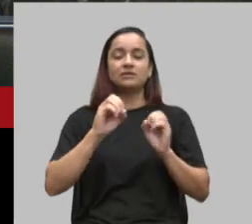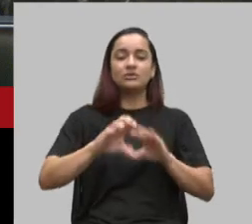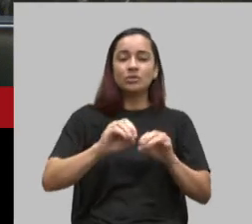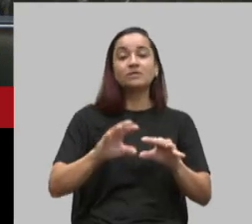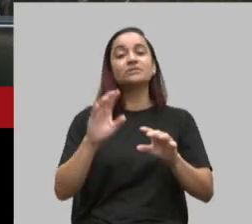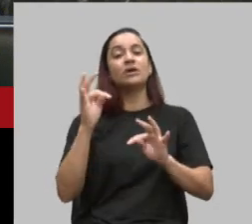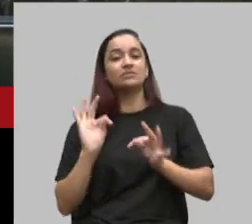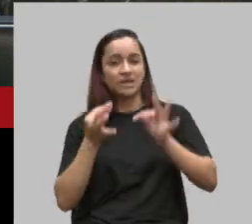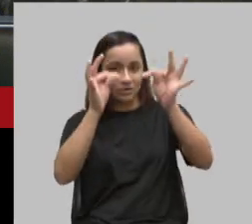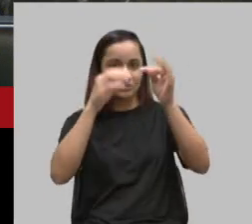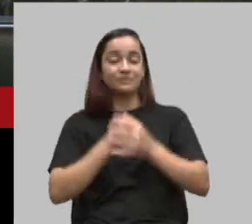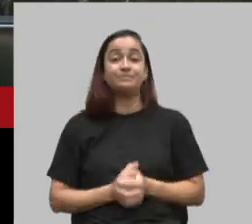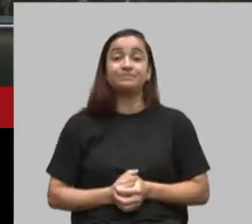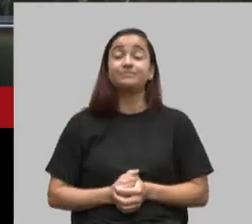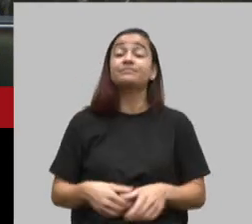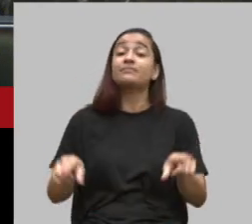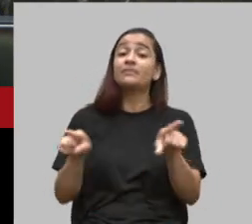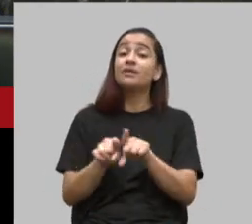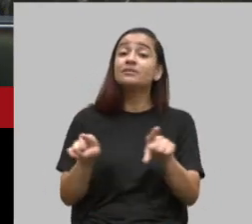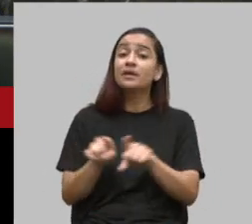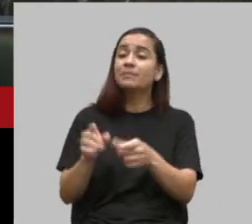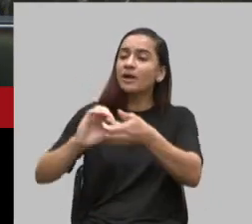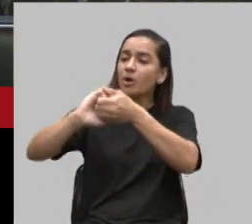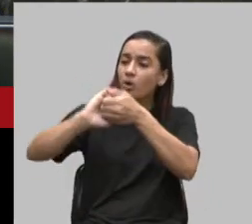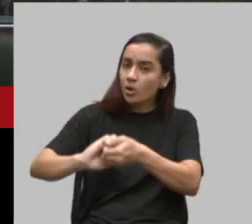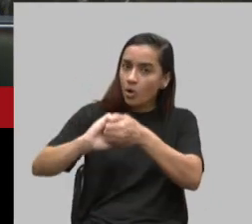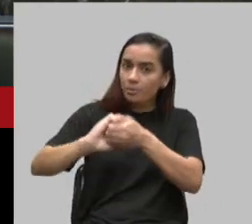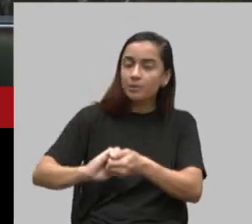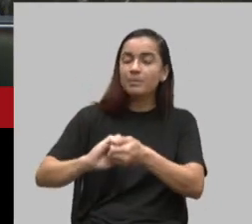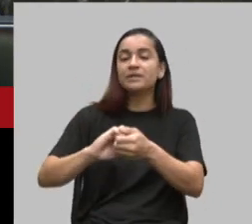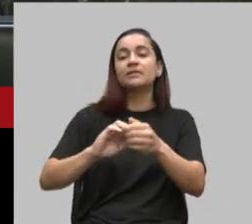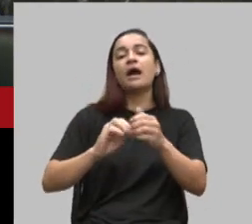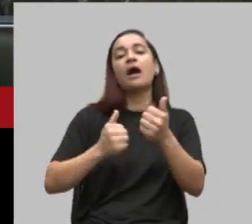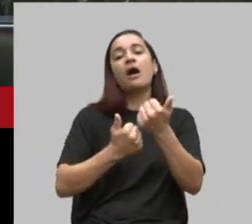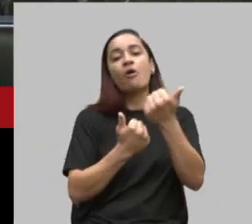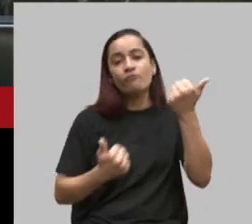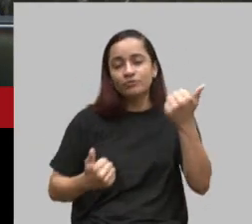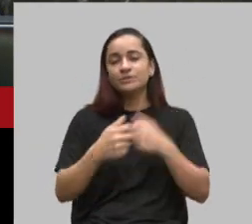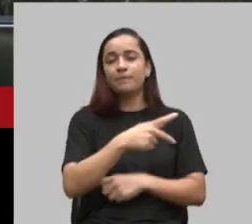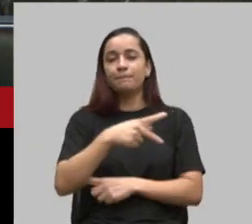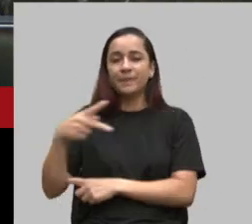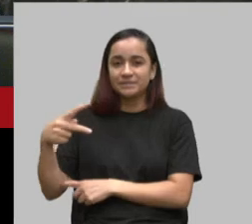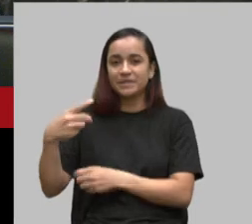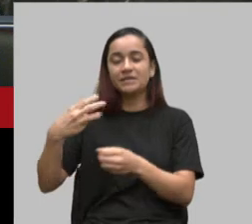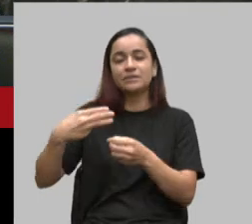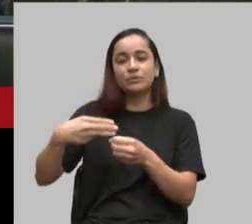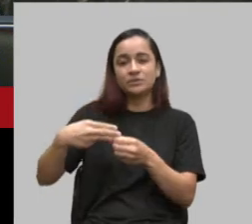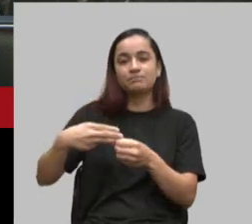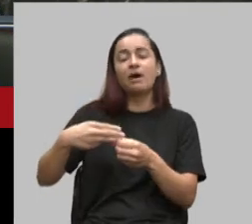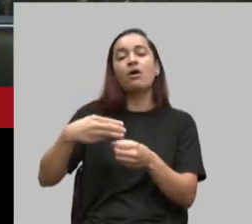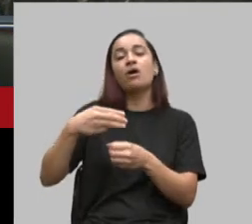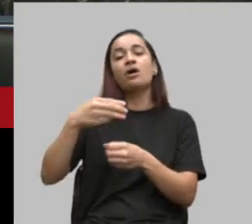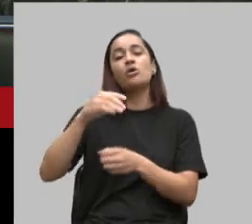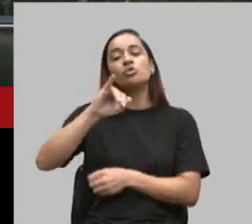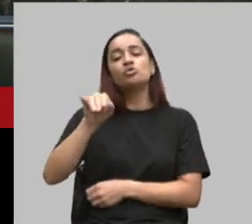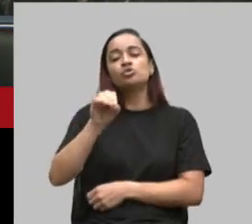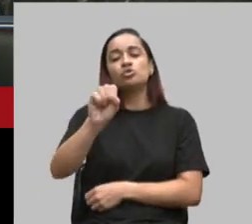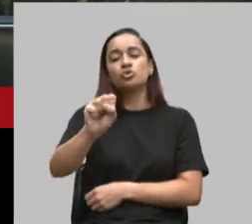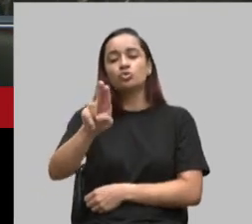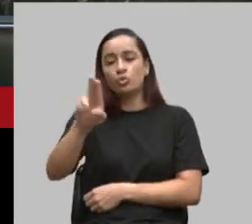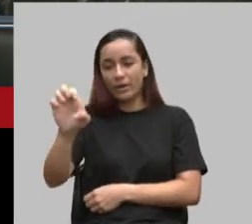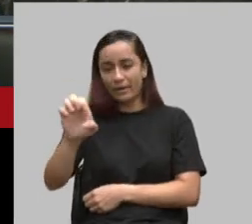permita cumprimentar também o vice-presidente da Câmara Municipal de carvalhópolis o vereador Josuel Santos aqui representando